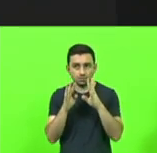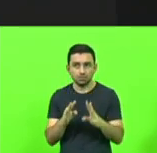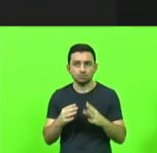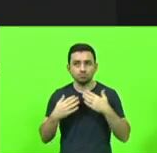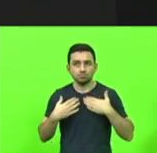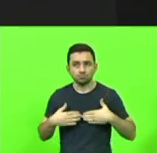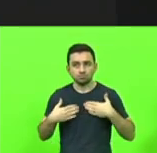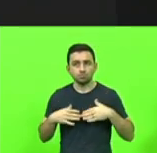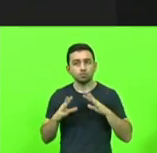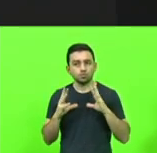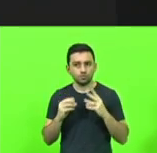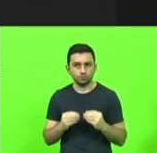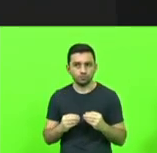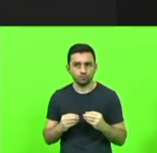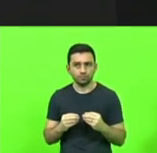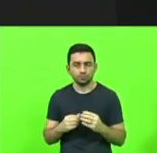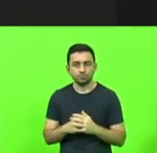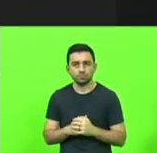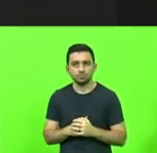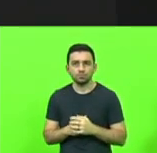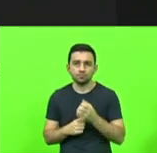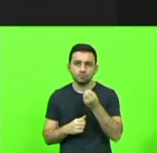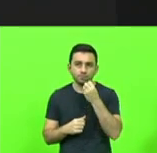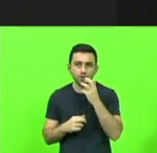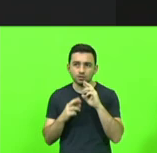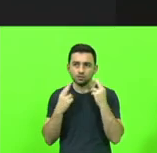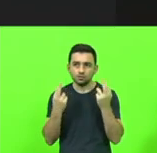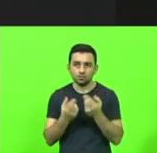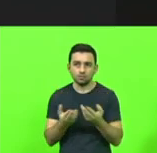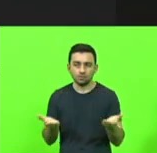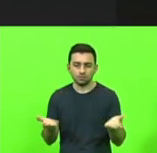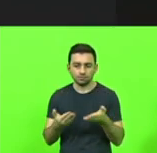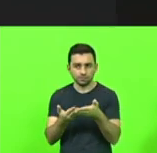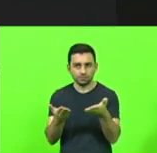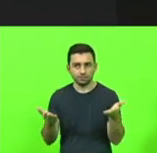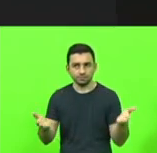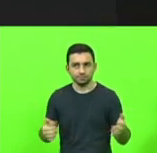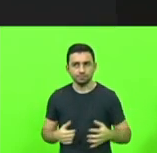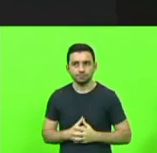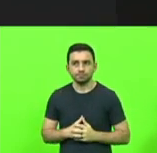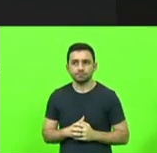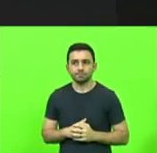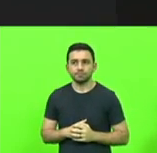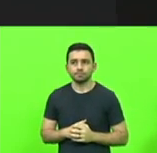tranquilidade a todos. Uma boa audiência para todos vocês.